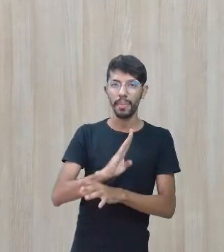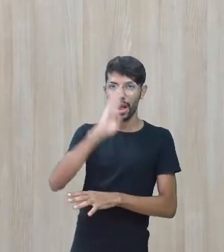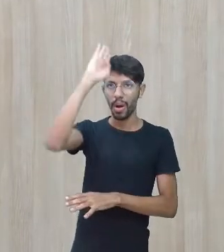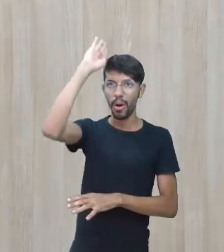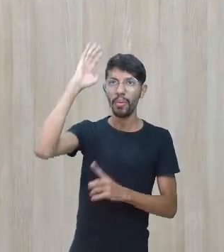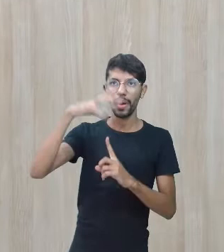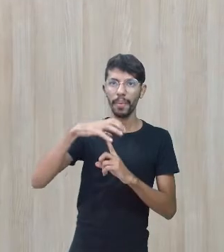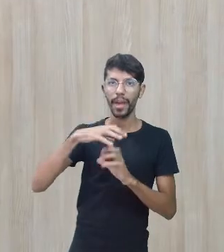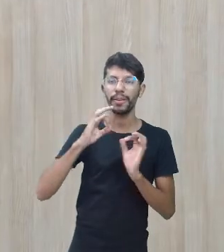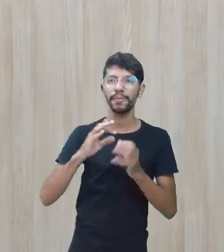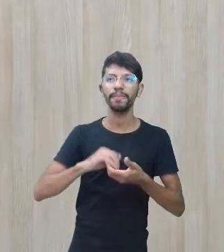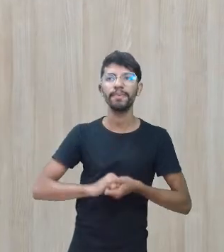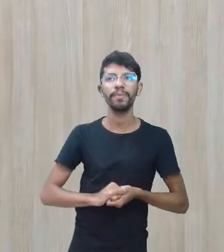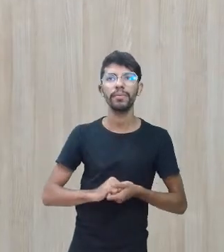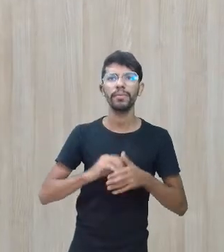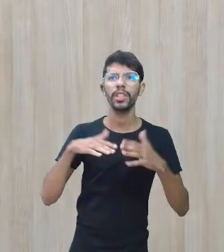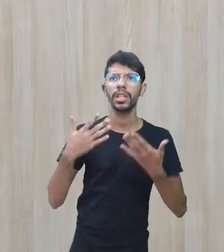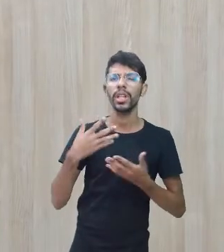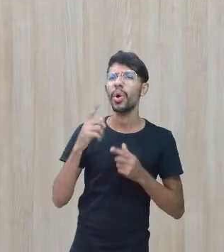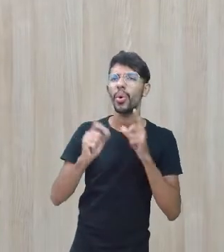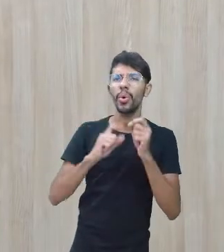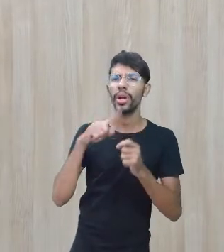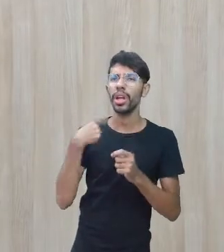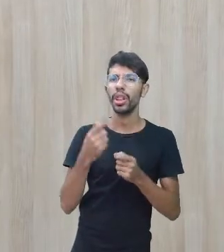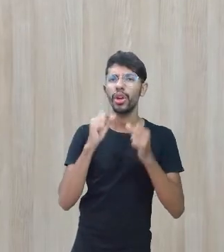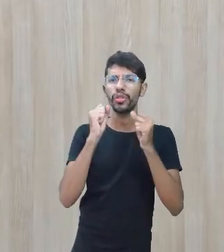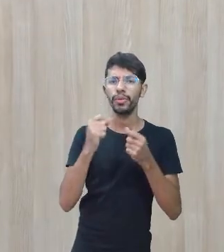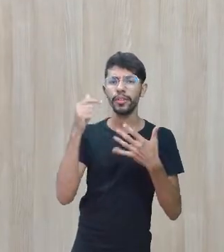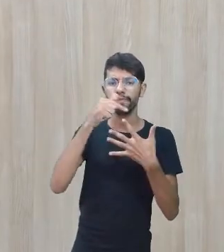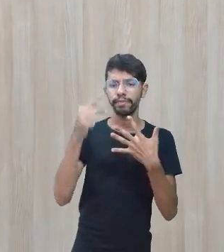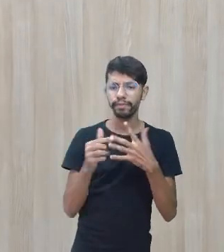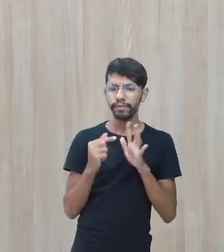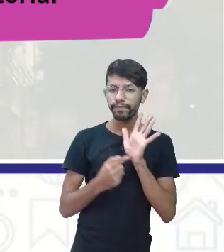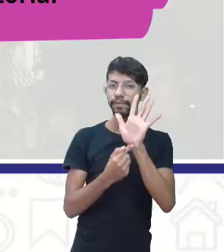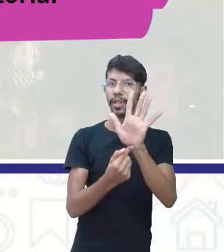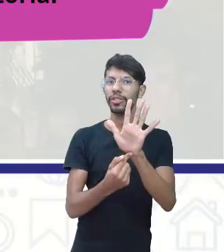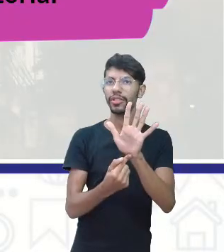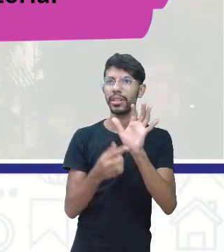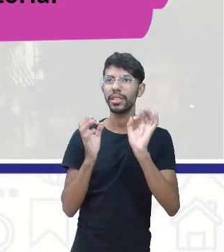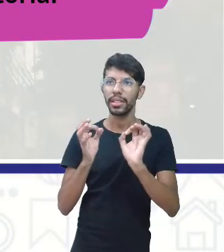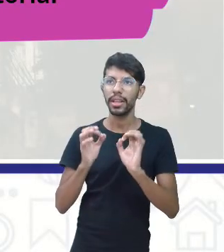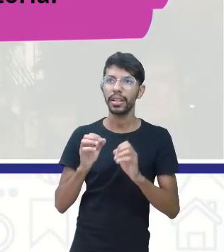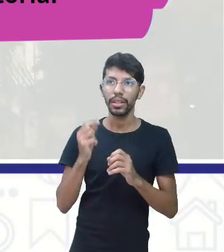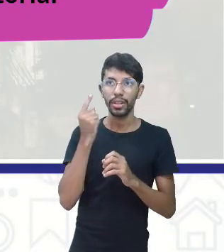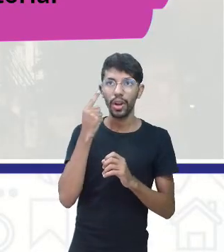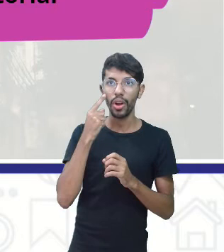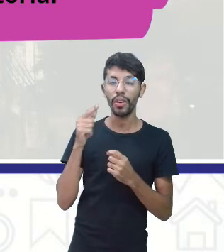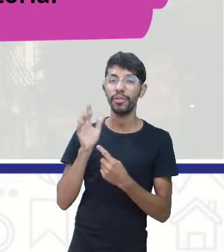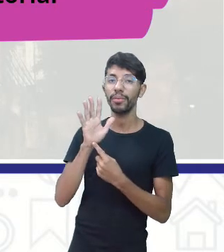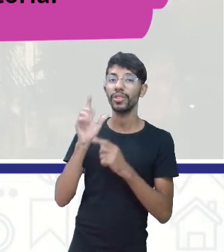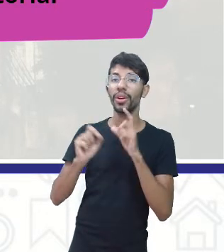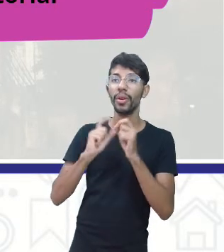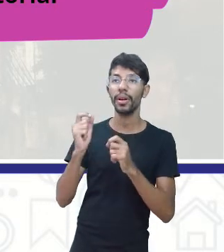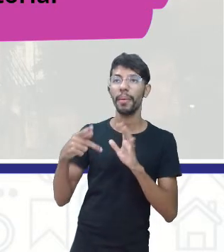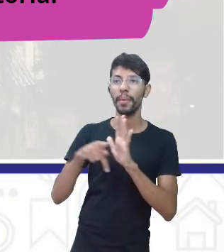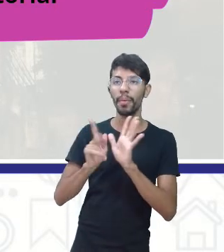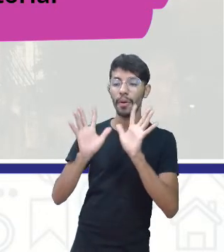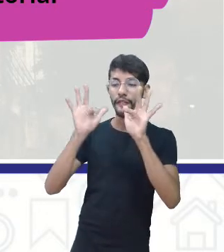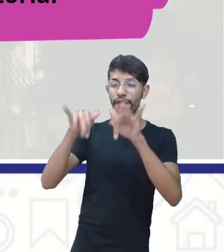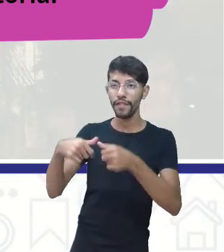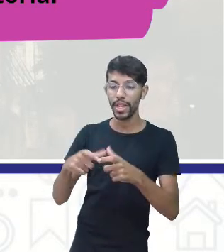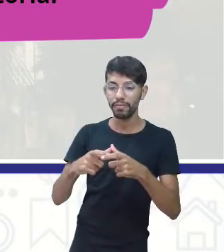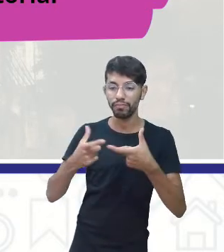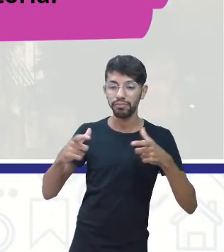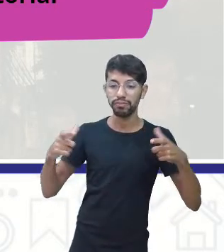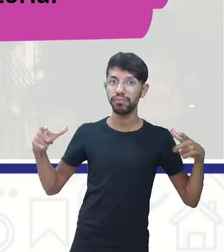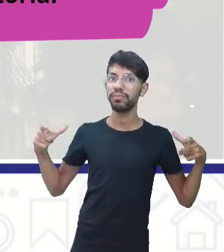lá. Quais são os pontos que nós podemos destacar aqui? Eu vou começar aqui chamando a atenção para o fim da expansão territorial.